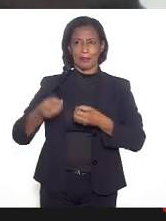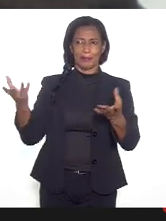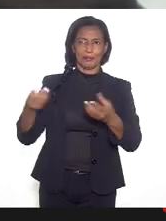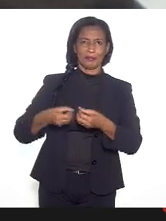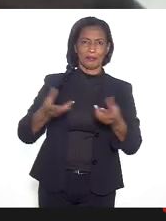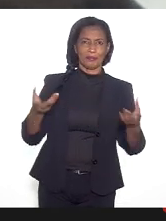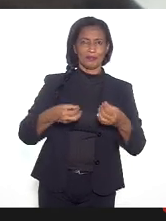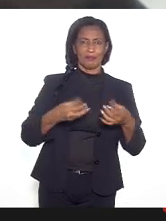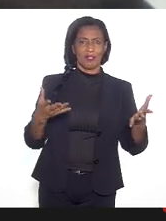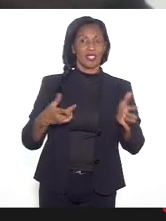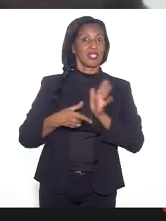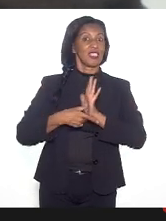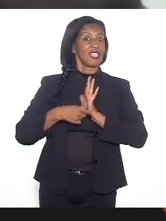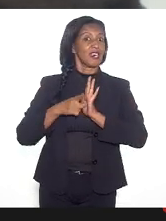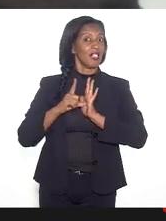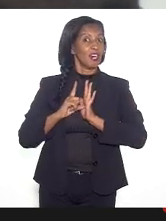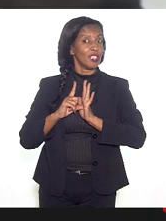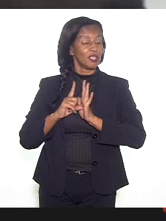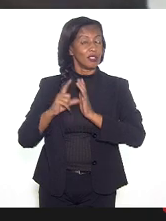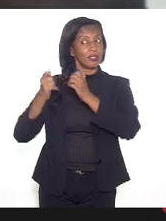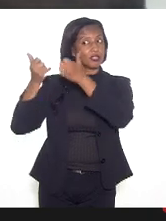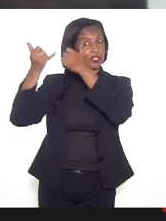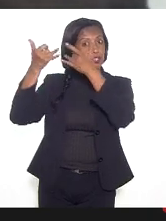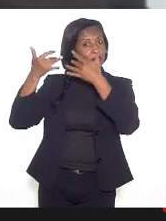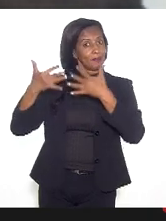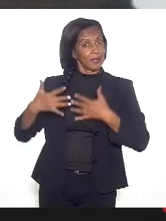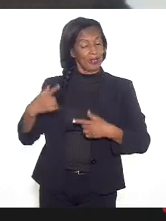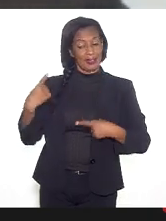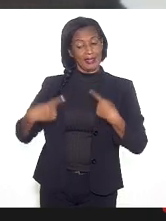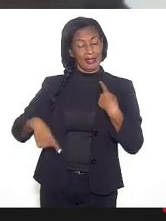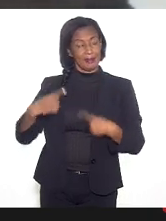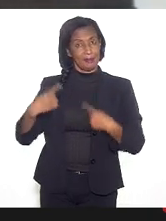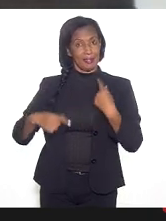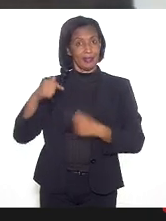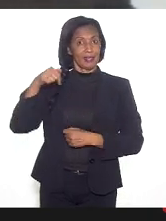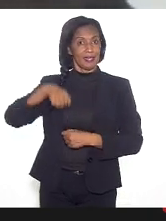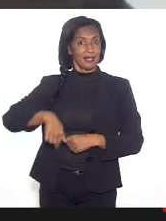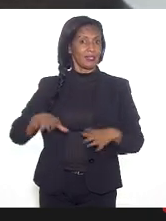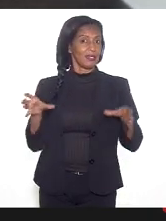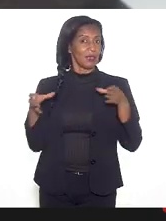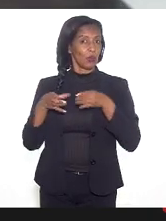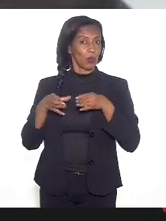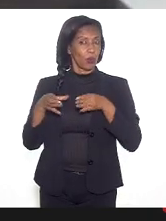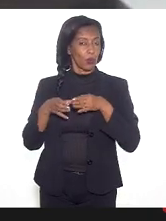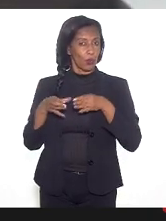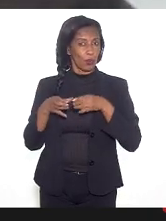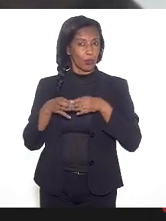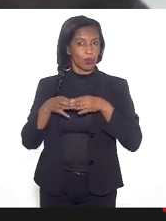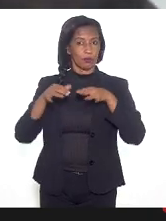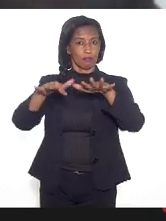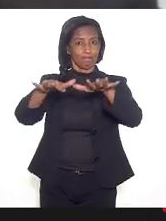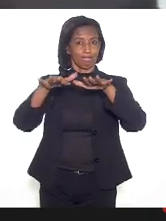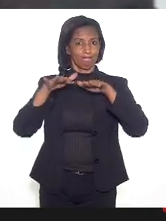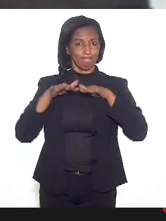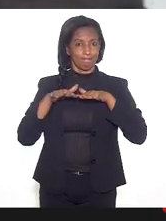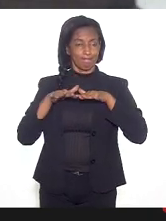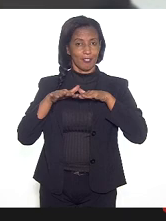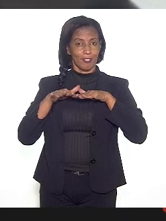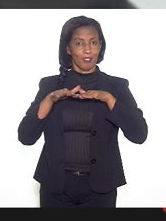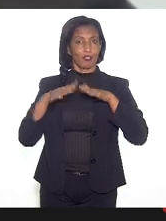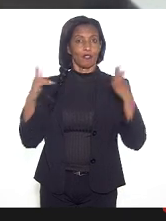antes esmiuçarmos esse tema e debatermos aqui no âmbito dessa comissão e dessa audiência pública, que se